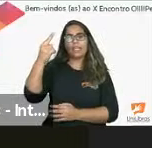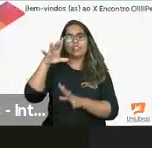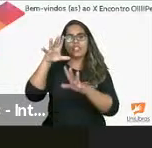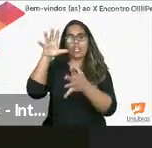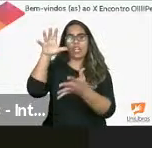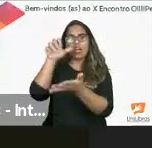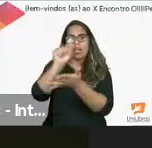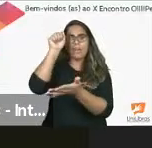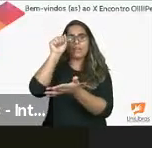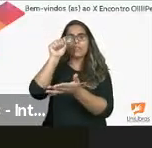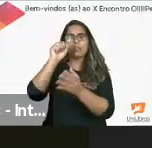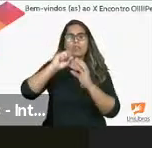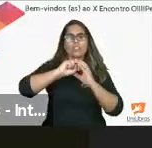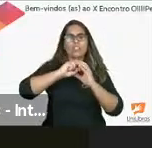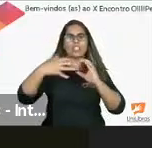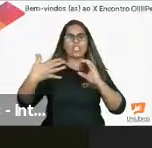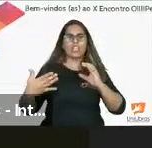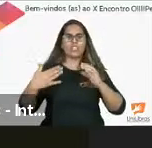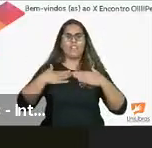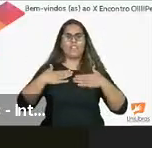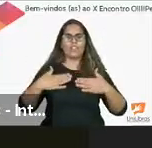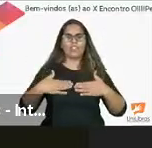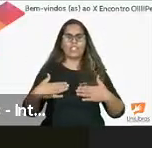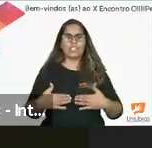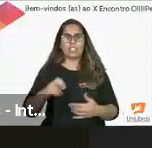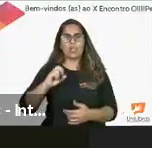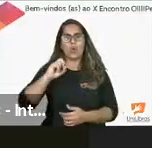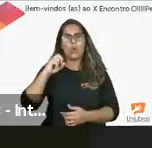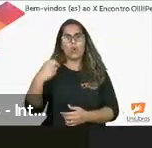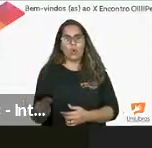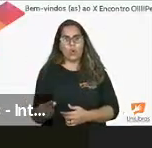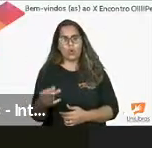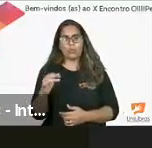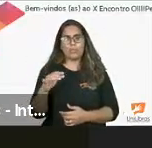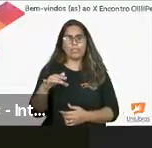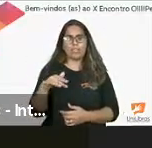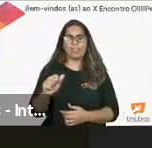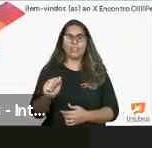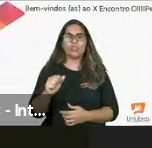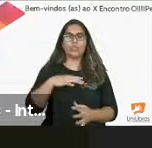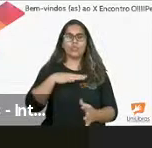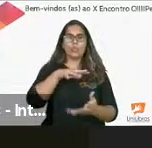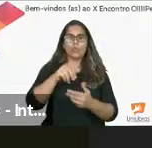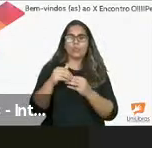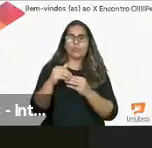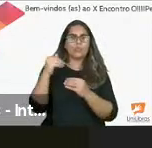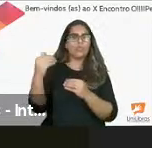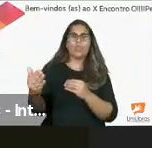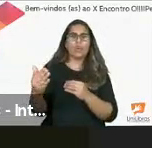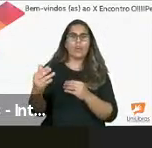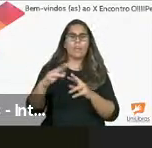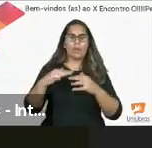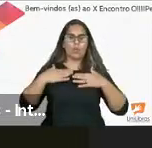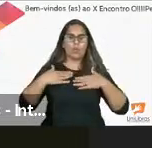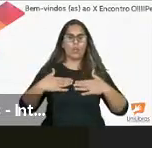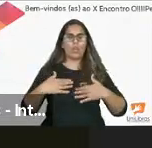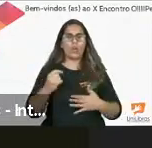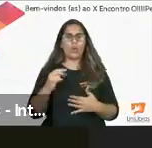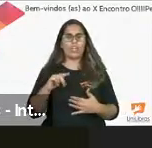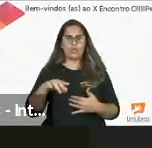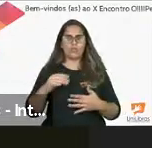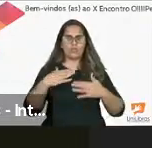de características físicas ou espectrais do mundo lá fora pelo organismo. Hoje em